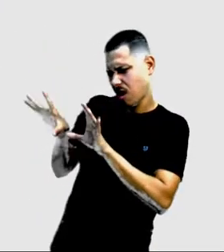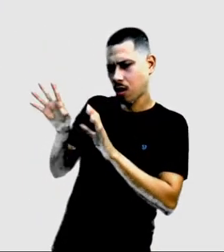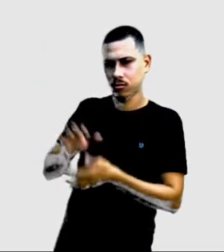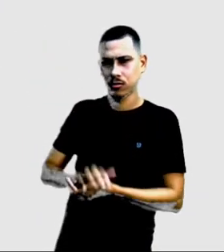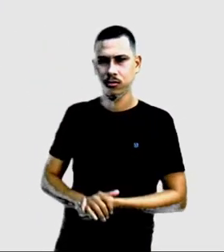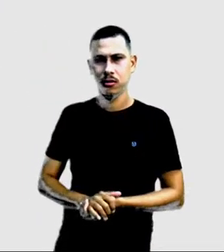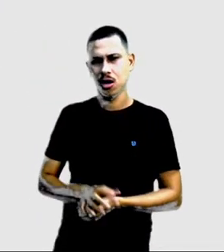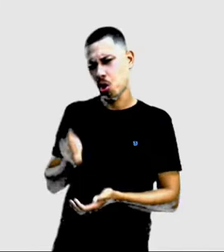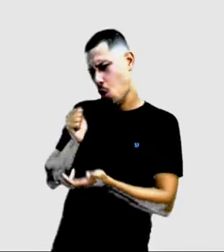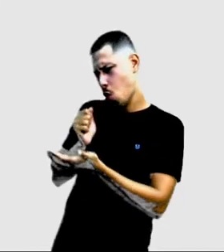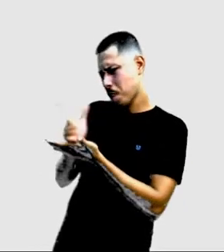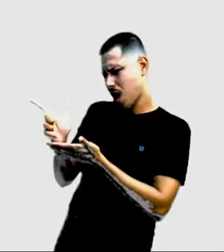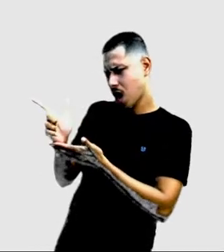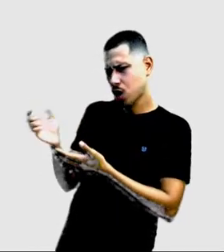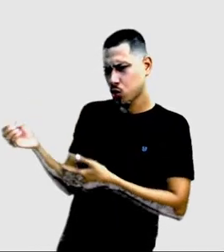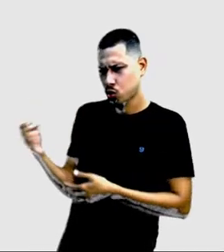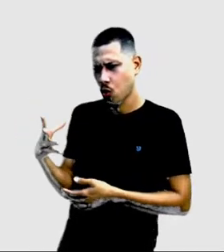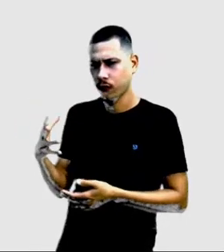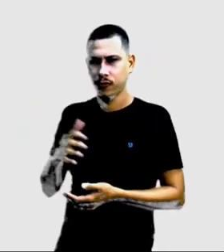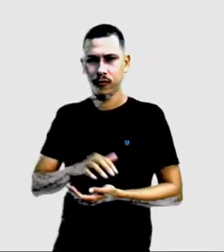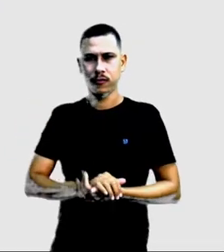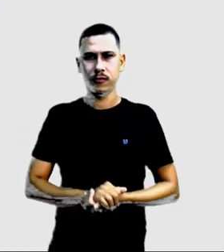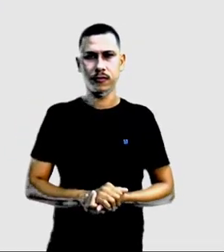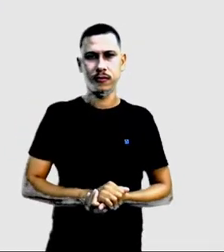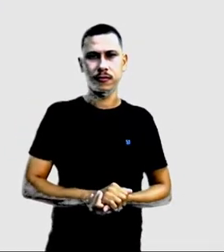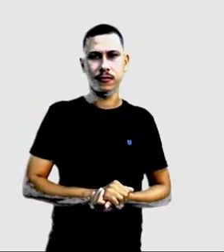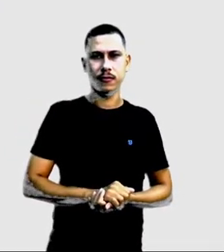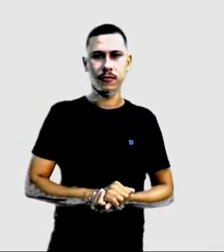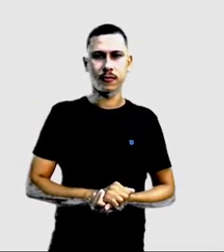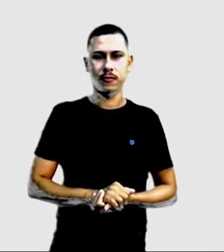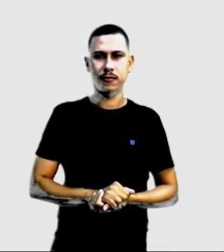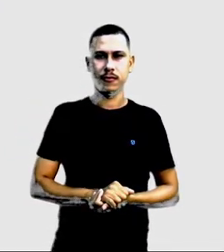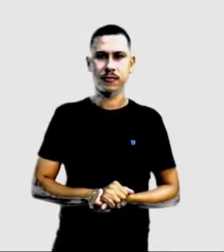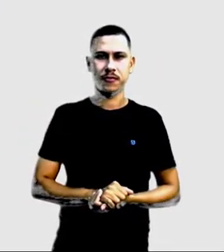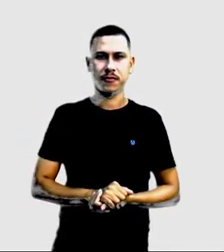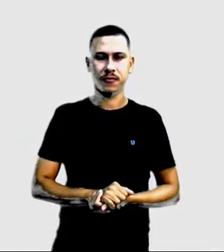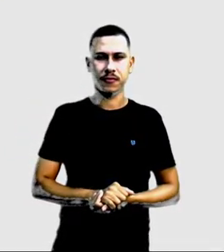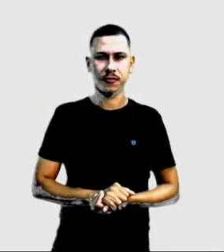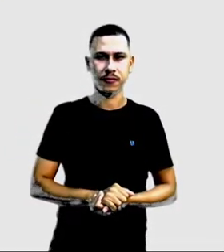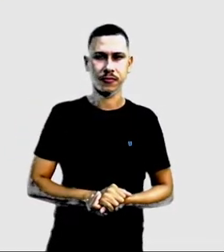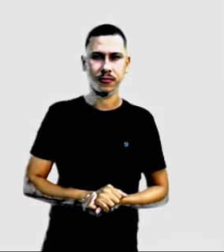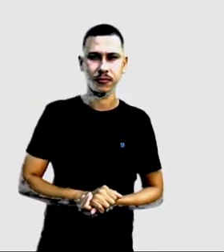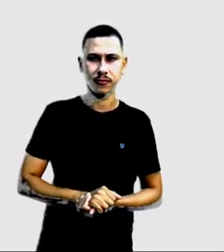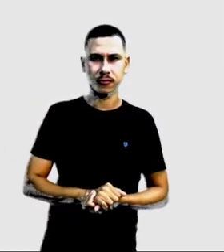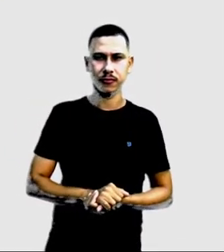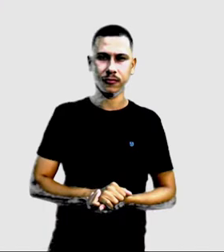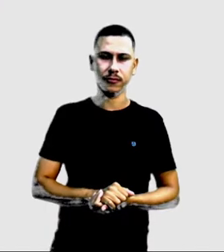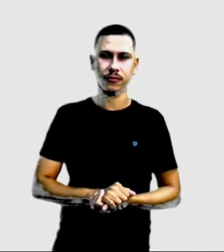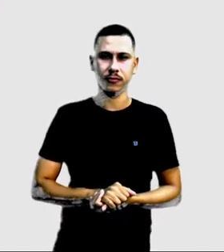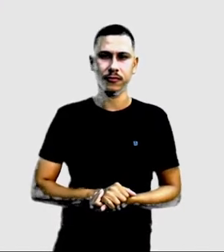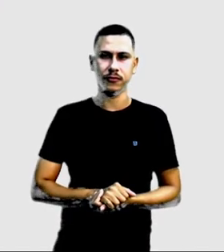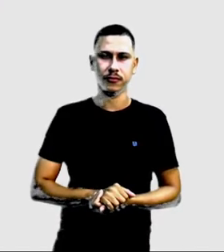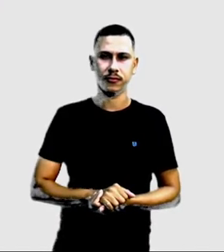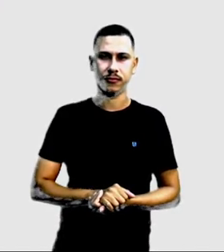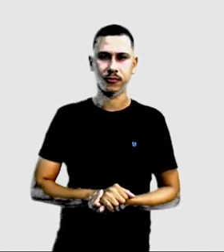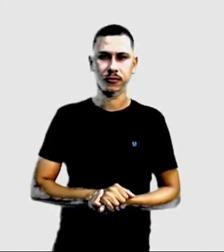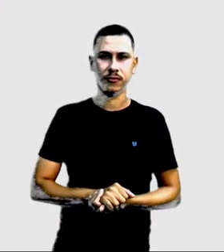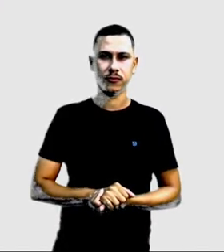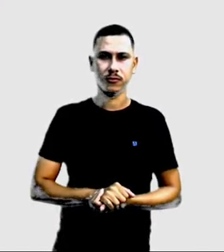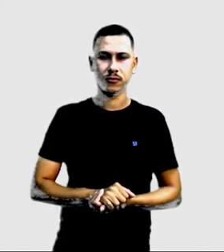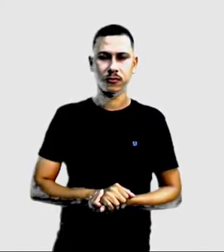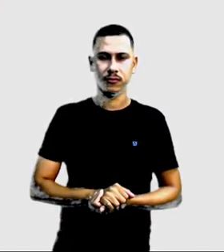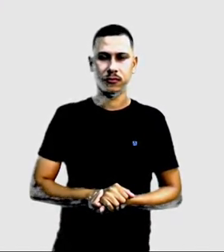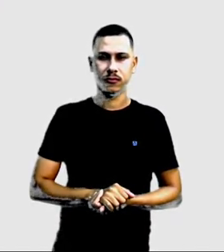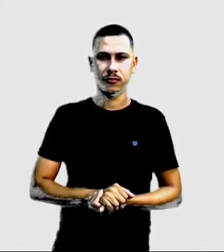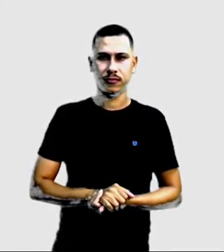comprar um novo. Temos aqui o better late than ever, que seria, ou never,